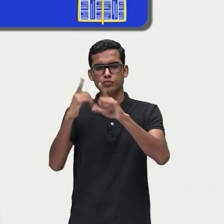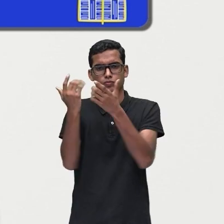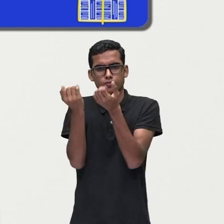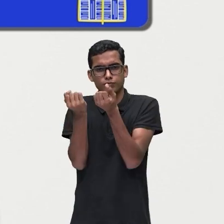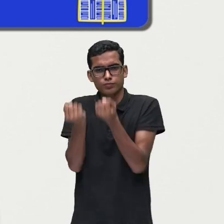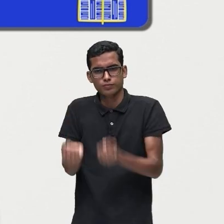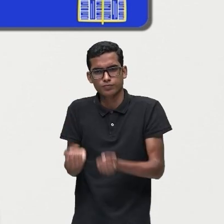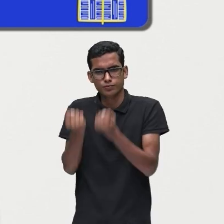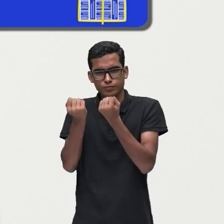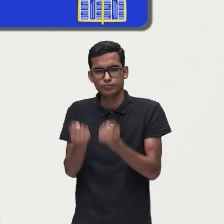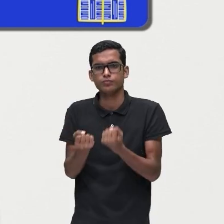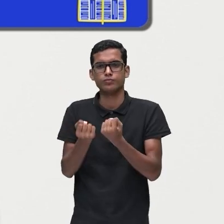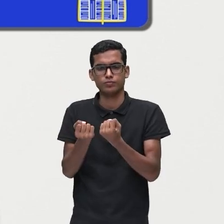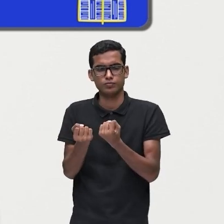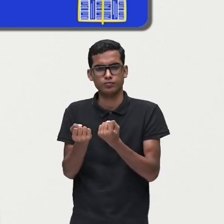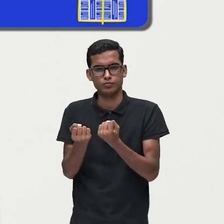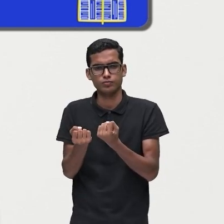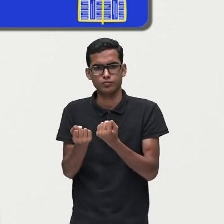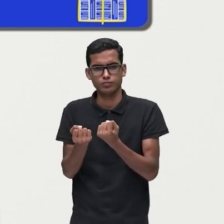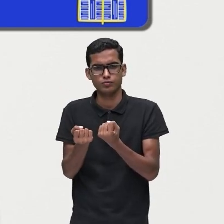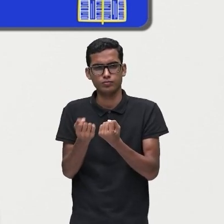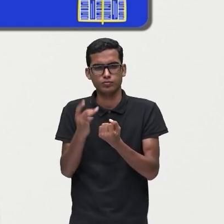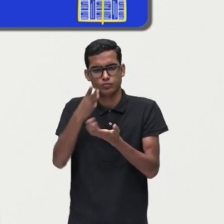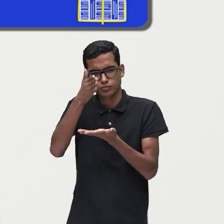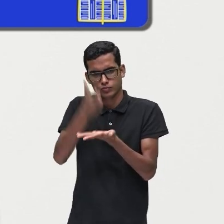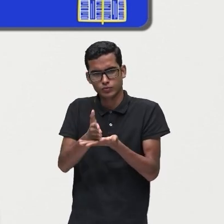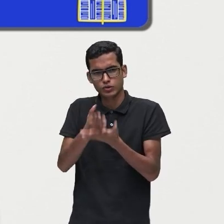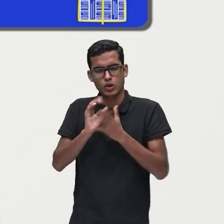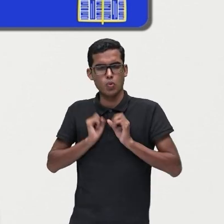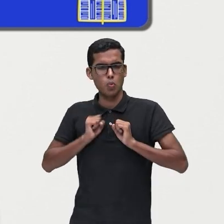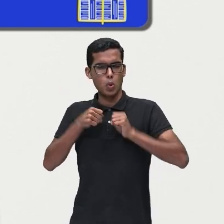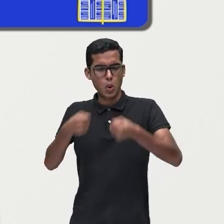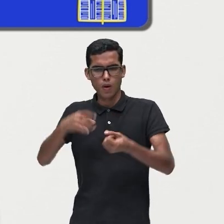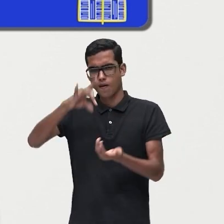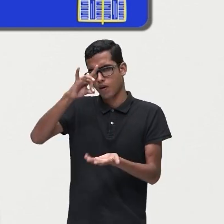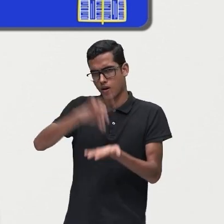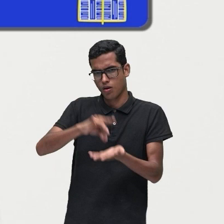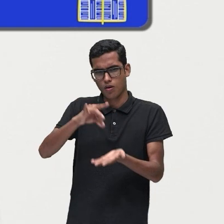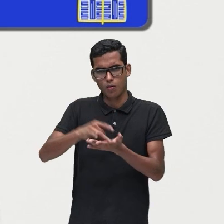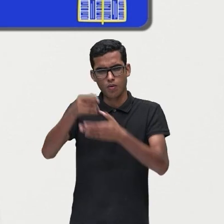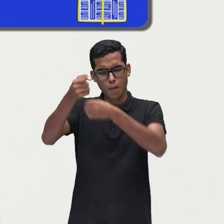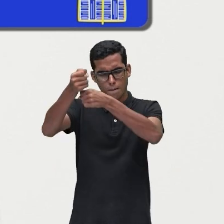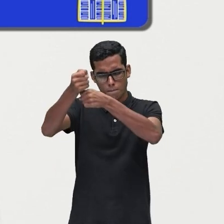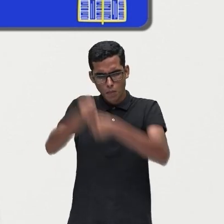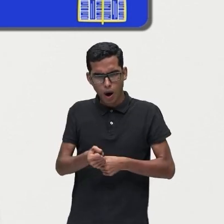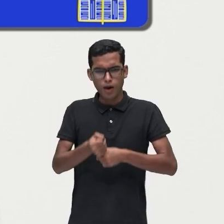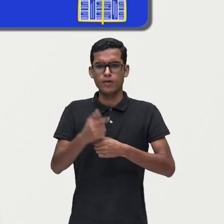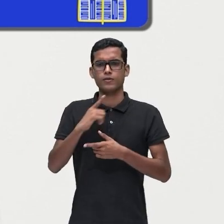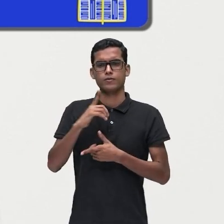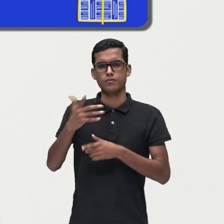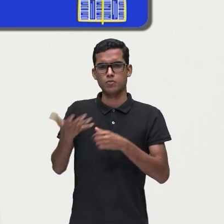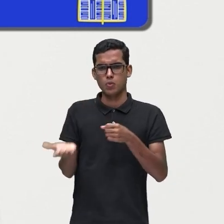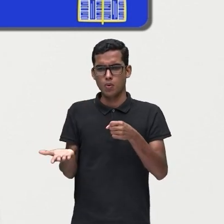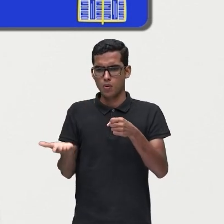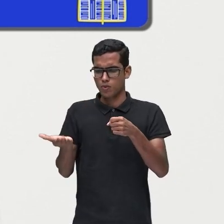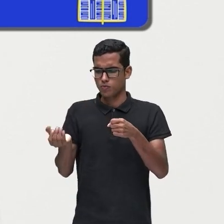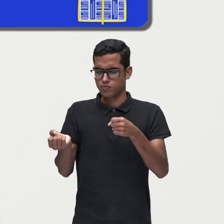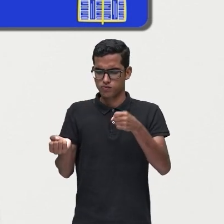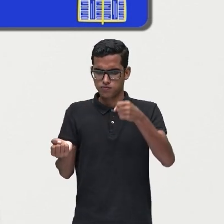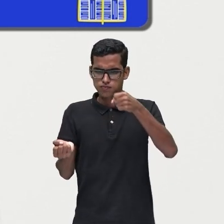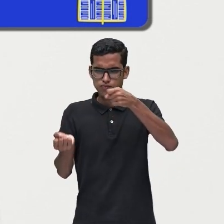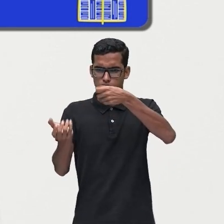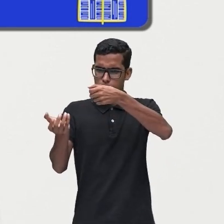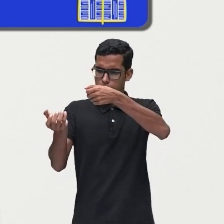do peso pela metade, de forma que o esforço necessário para elevar um determinado objeto seja